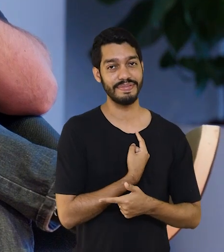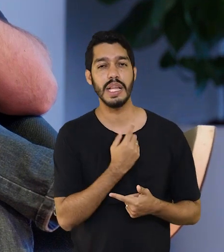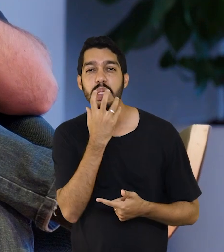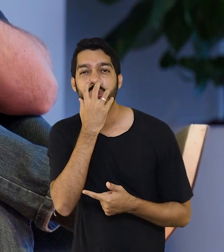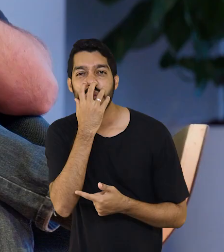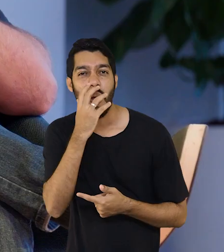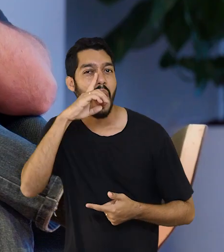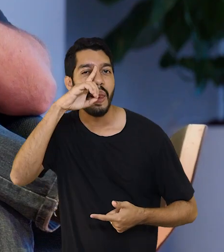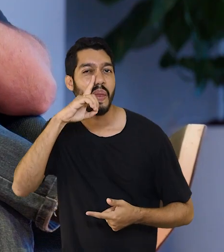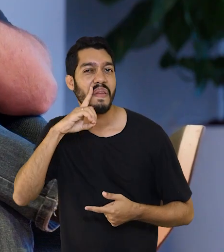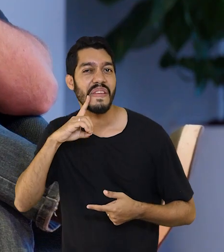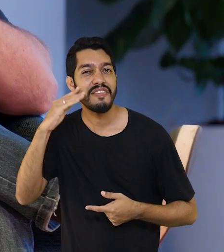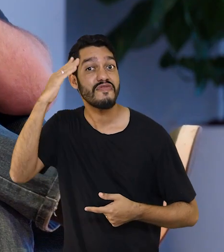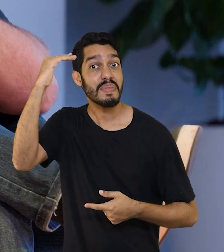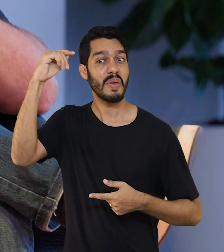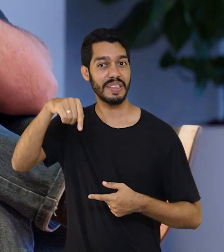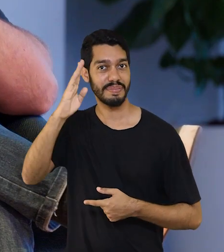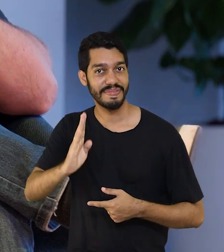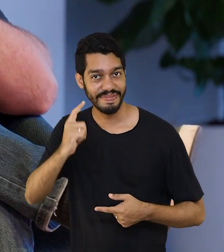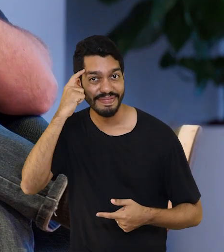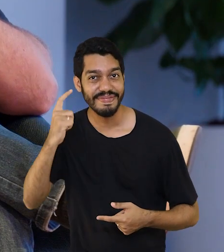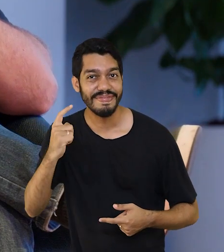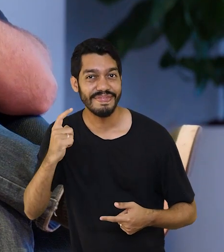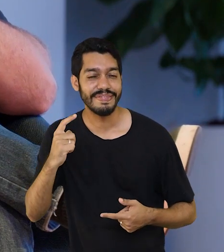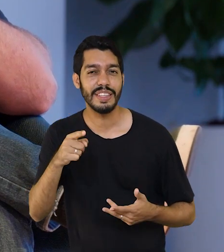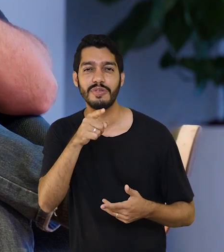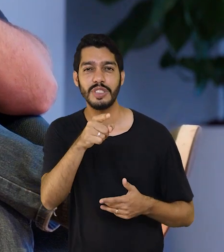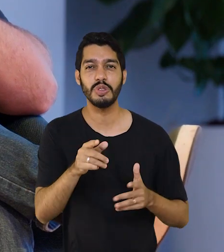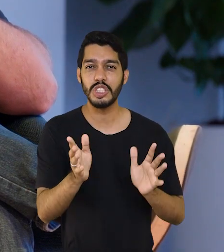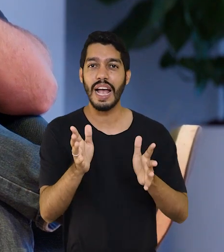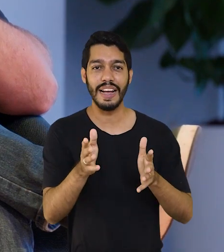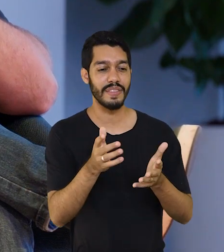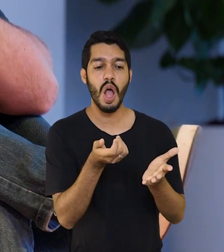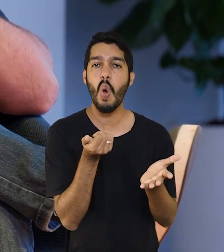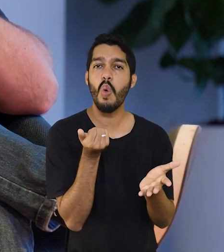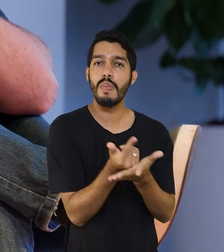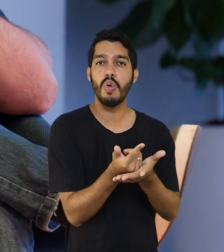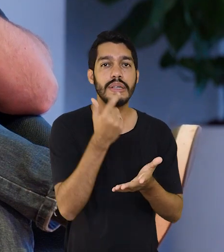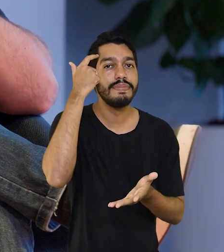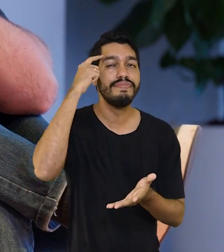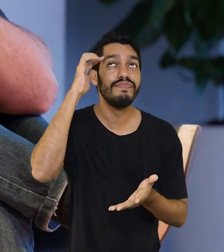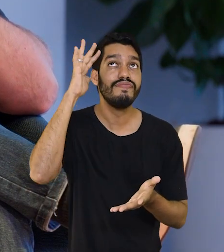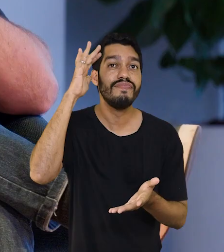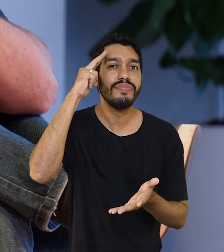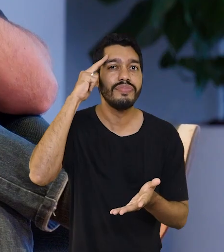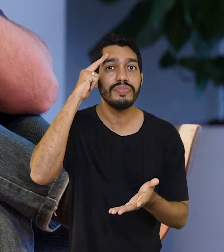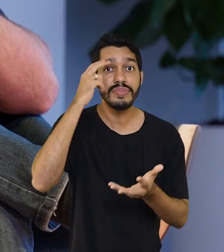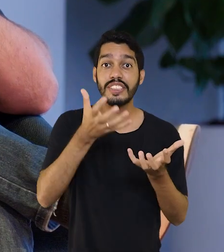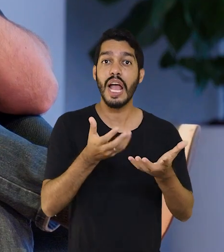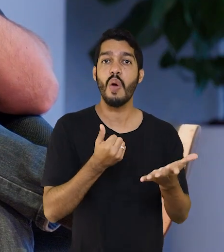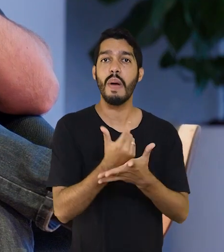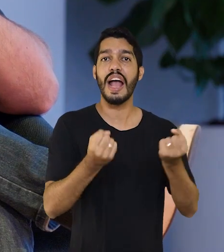case muito maneiro. Então, mas antes da GM trabalhar com a gente, você pensa o seguinte: quem